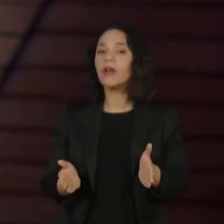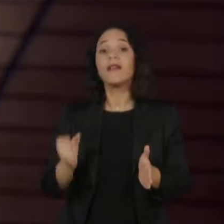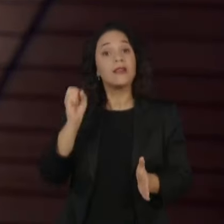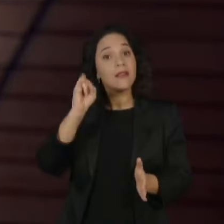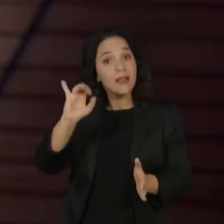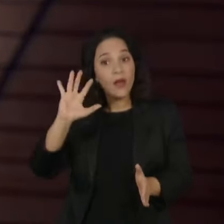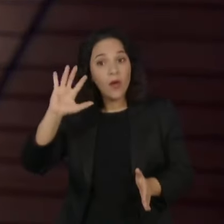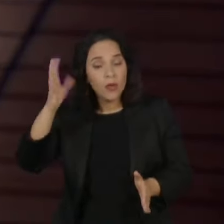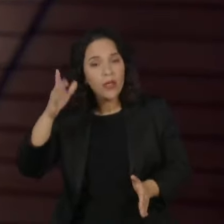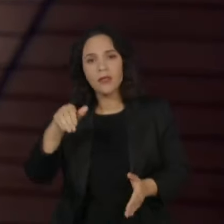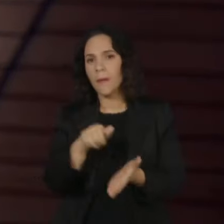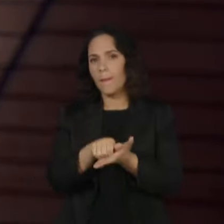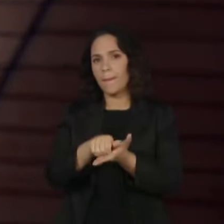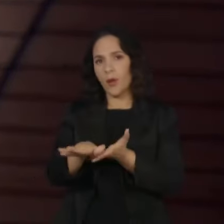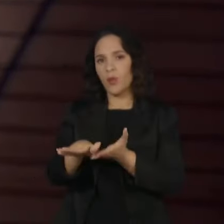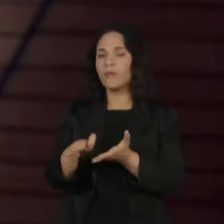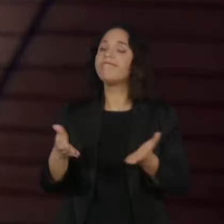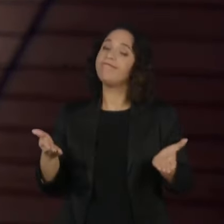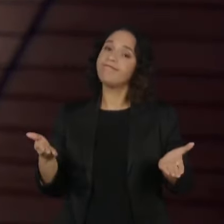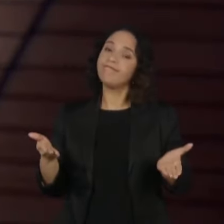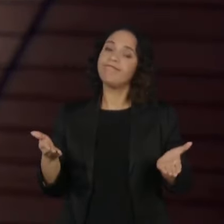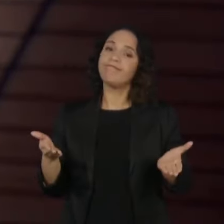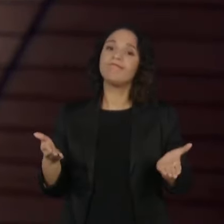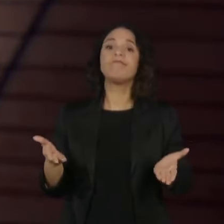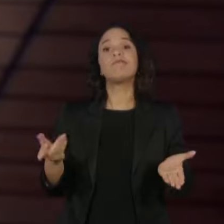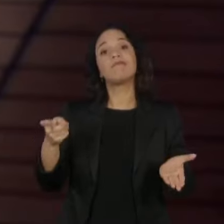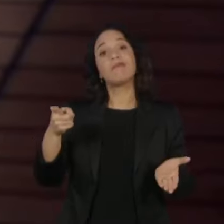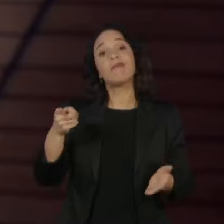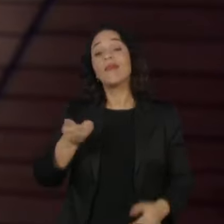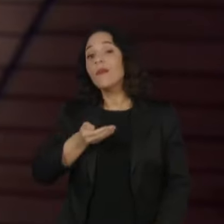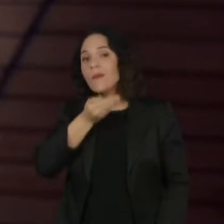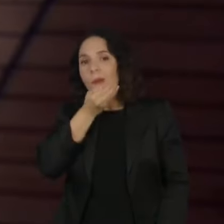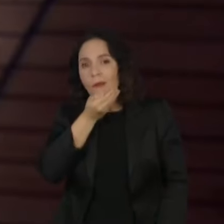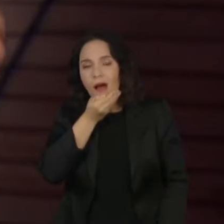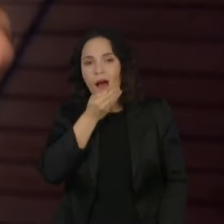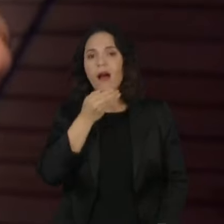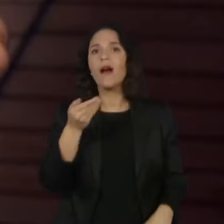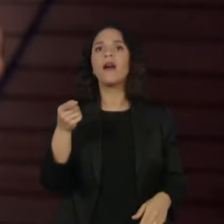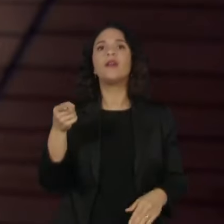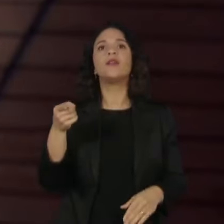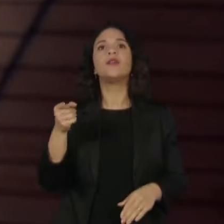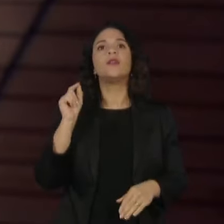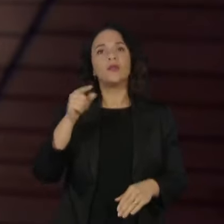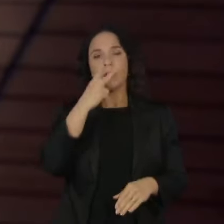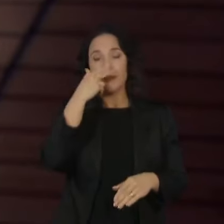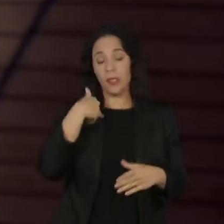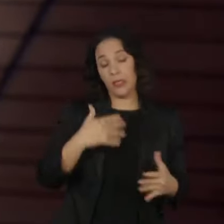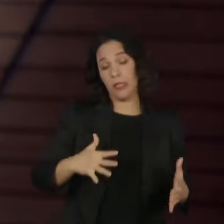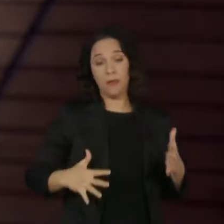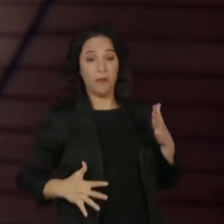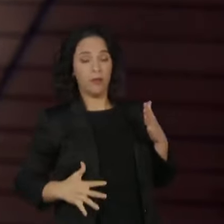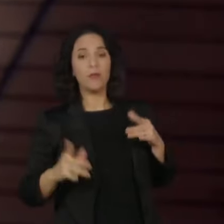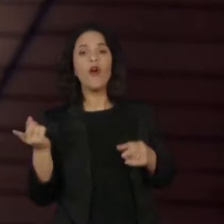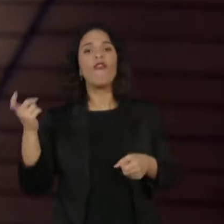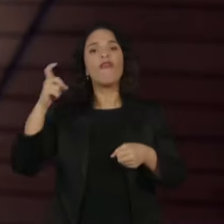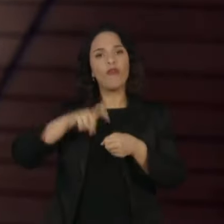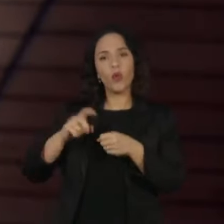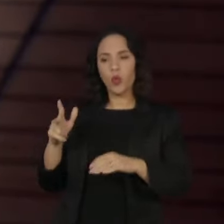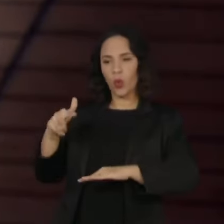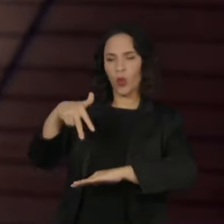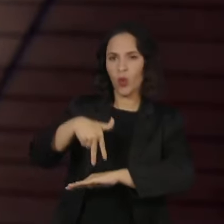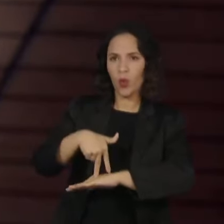resultariam na expulsão do candidato e o candidato eh Pablo Marçal depois do episódio em que ele se defende com a mão chegou a voltar pro púpito